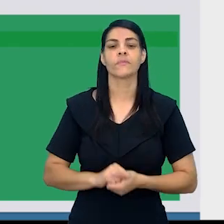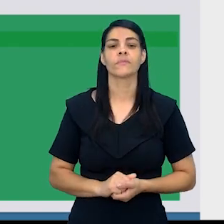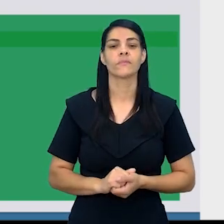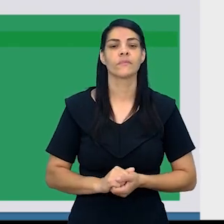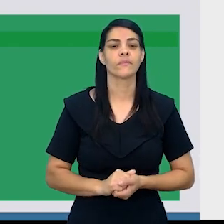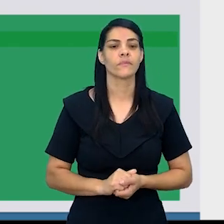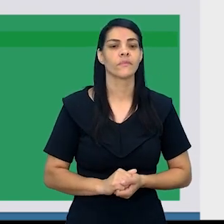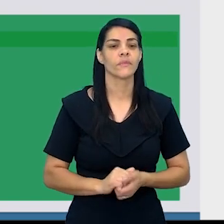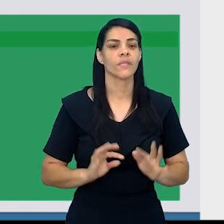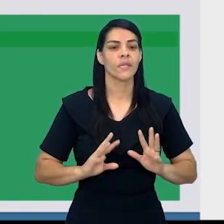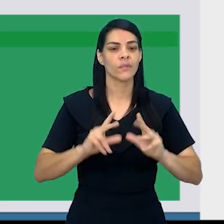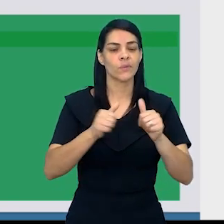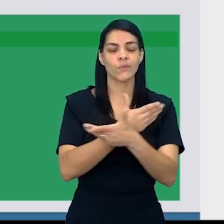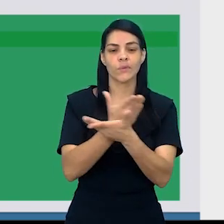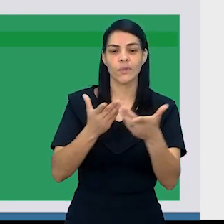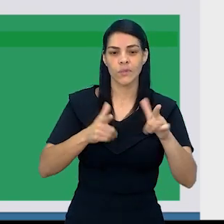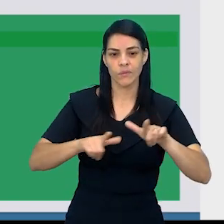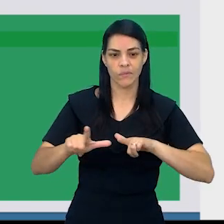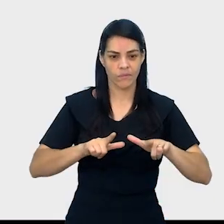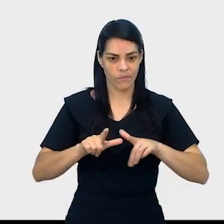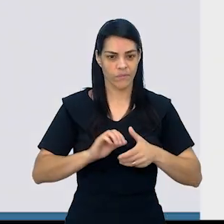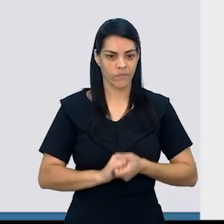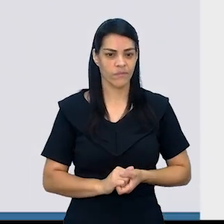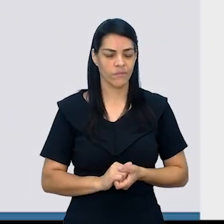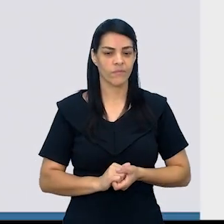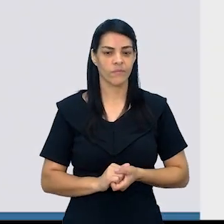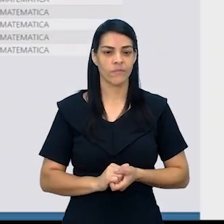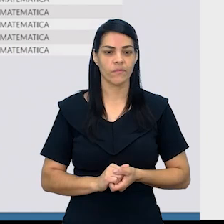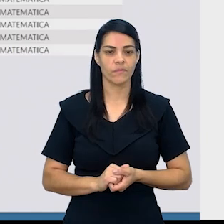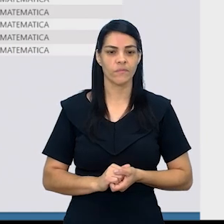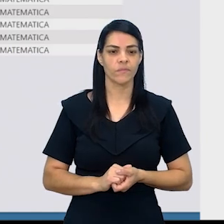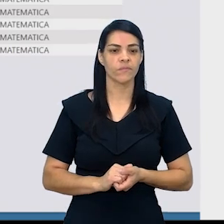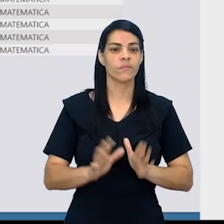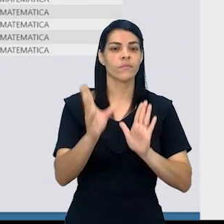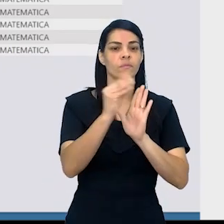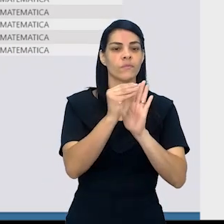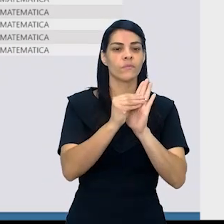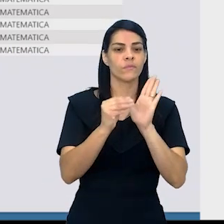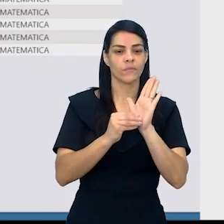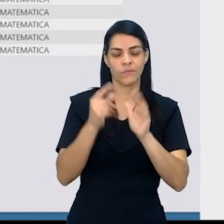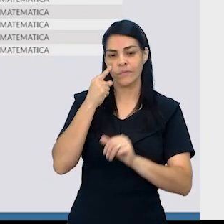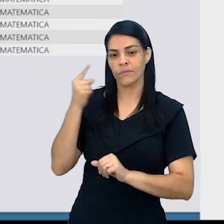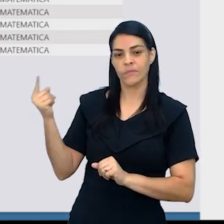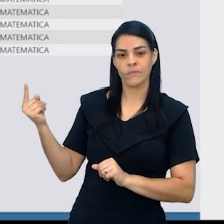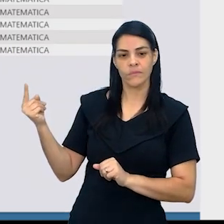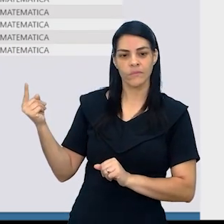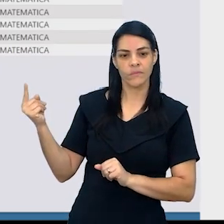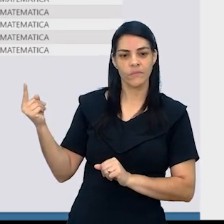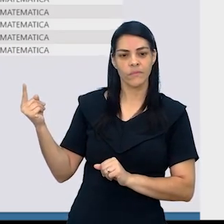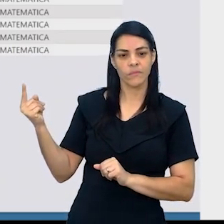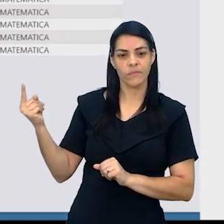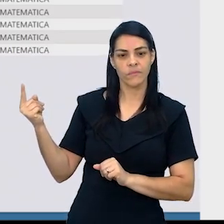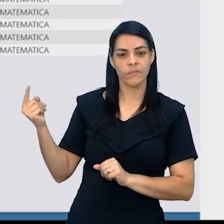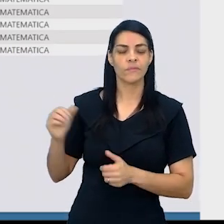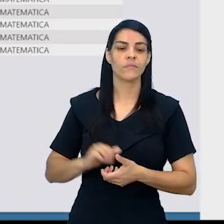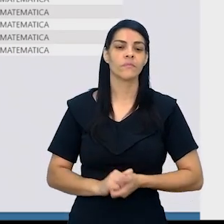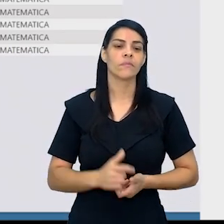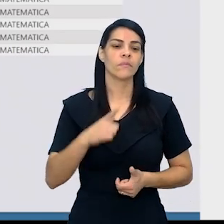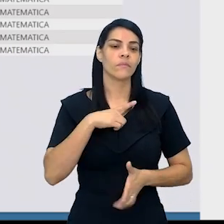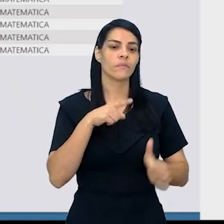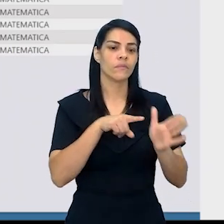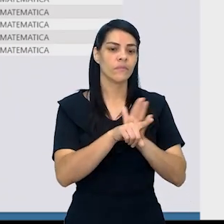que é o que a gente vai trabalhar então eu vou ir para conteúdo e tá aqui as